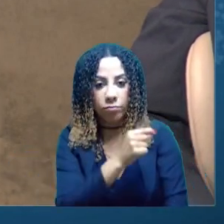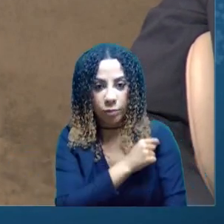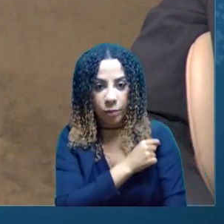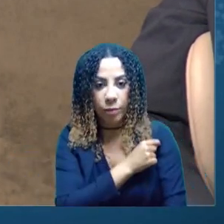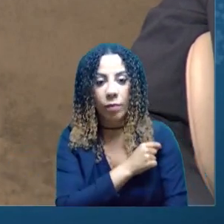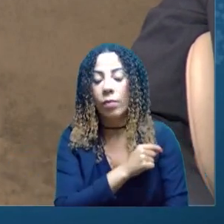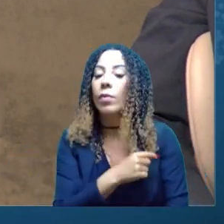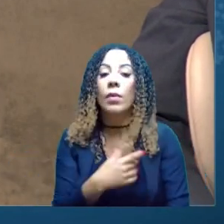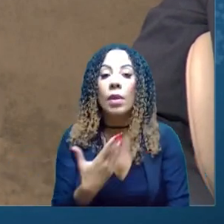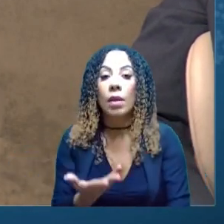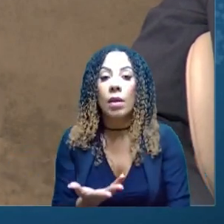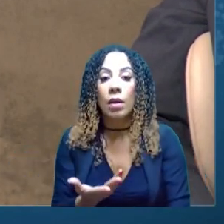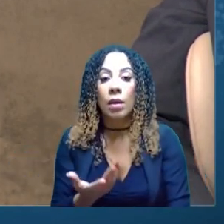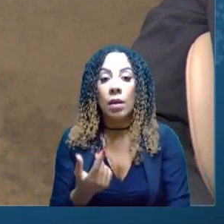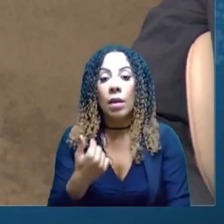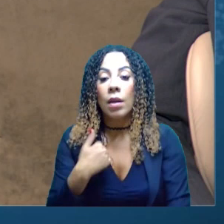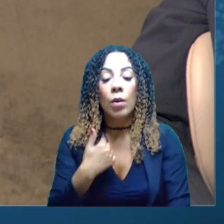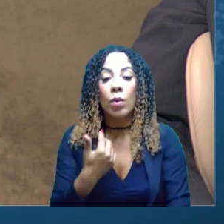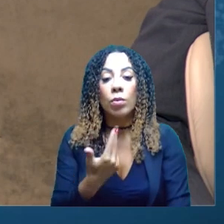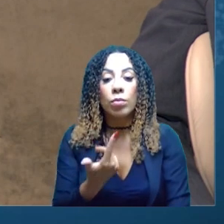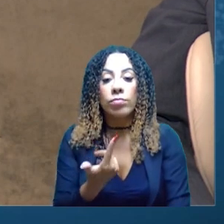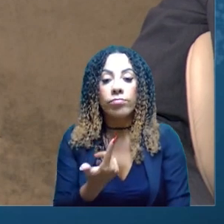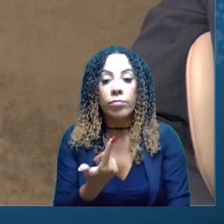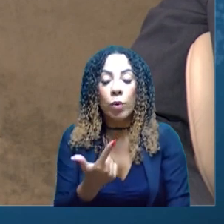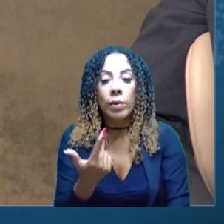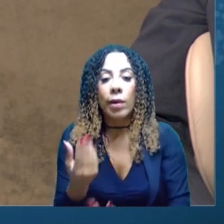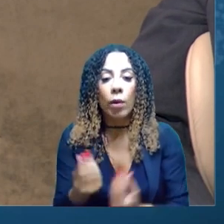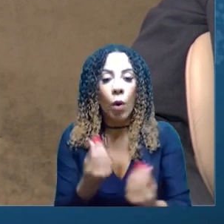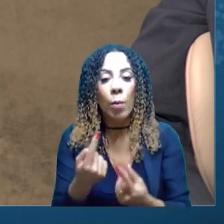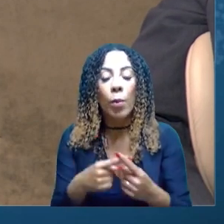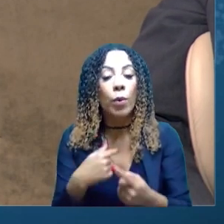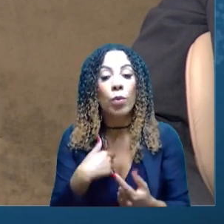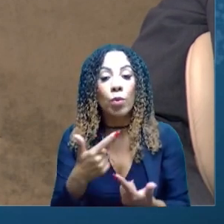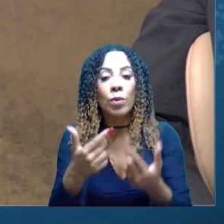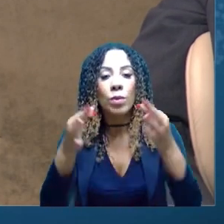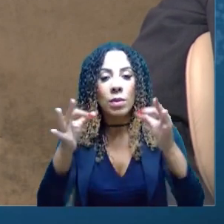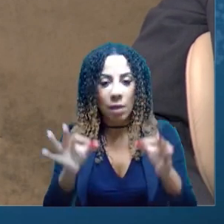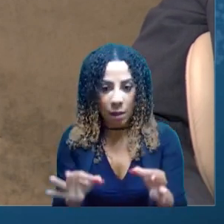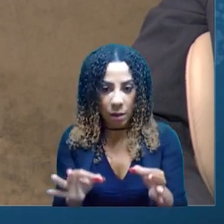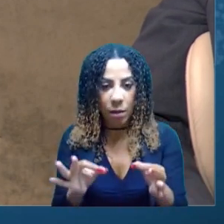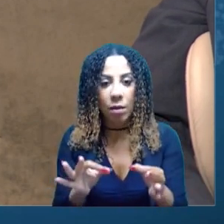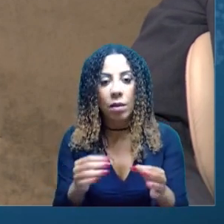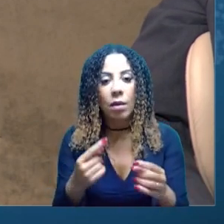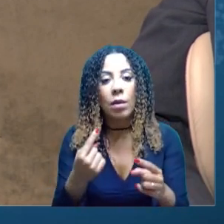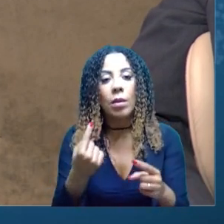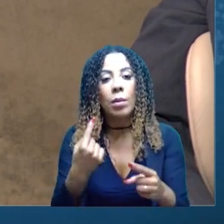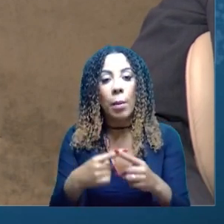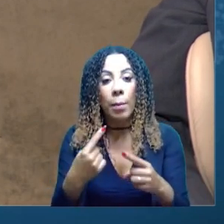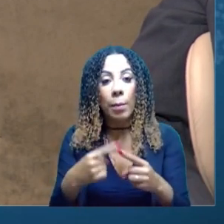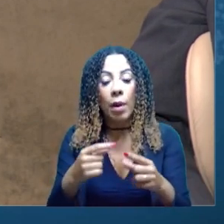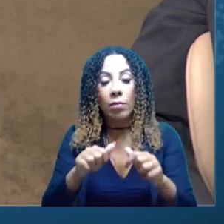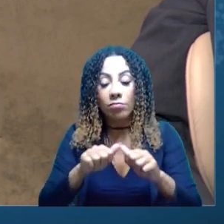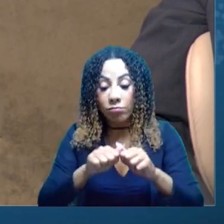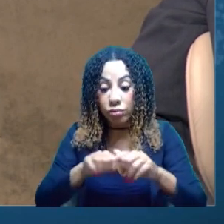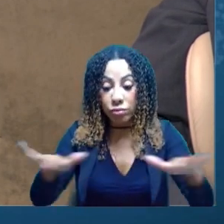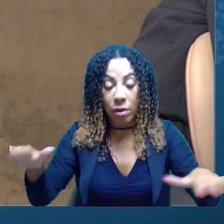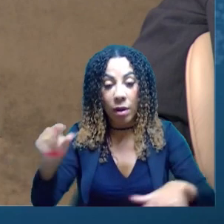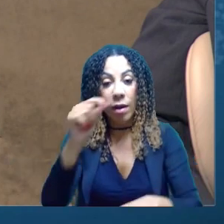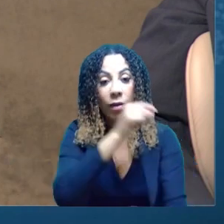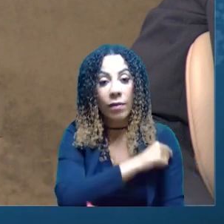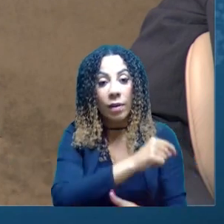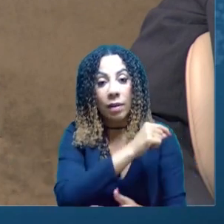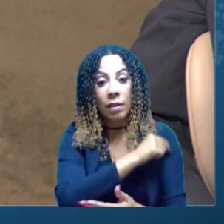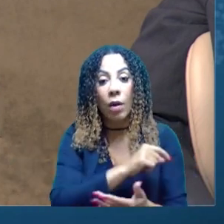No caso da Zâmbia, eu não tenho certeza. A disseminação da vacina realmente nunca aconteceu em